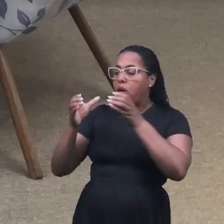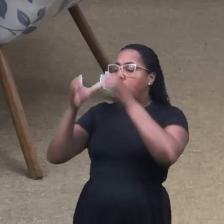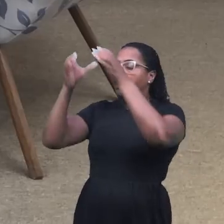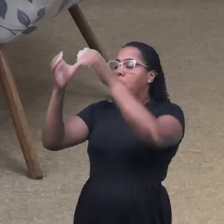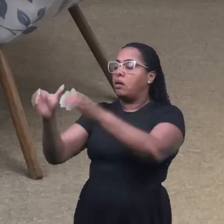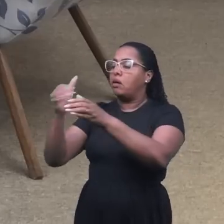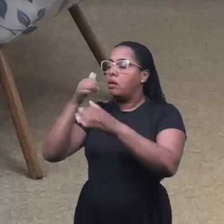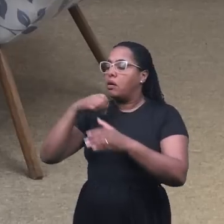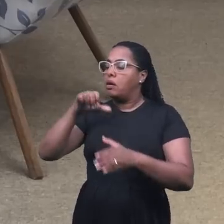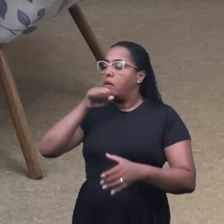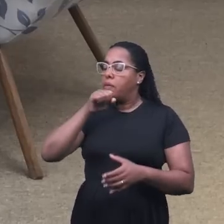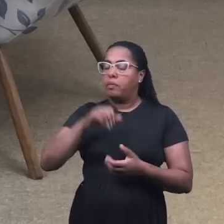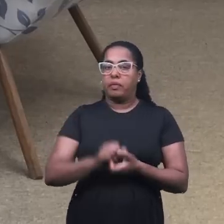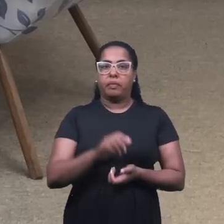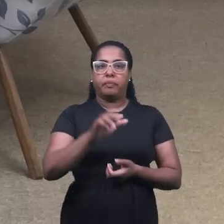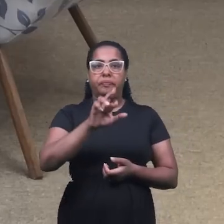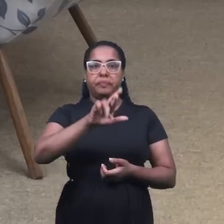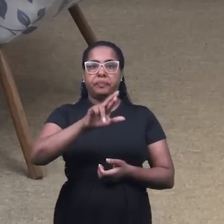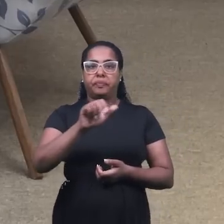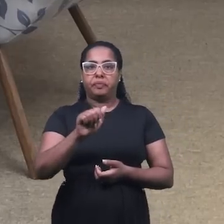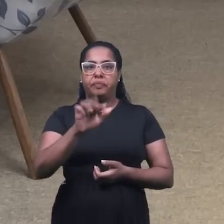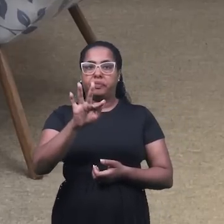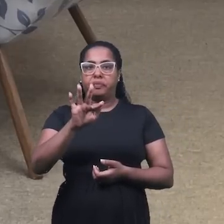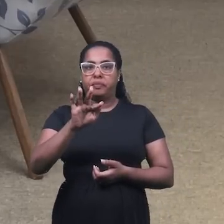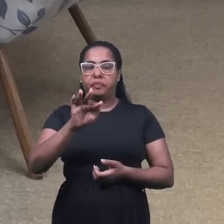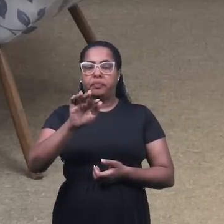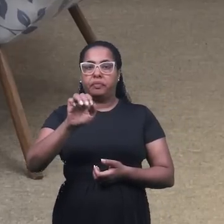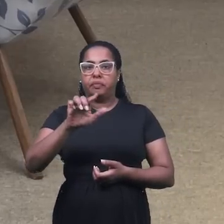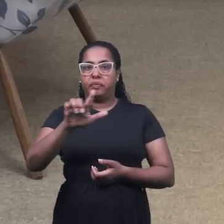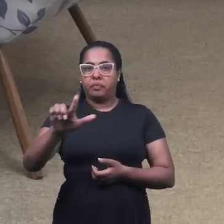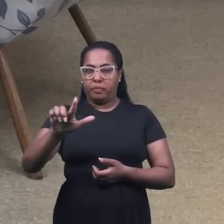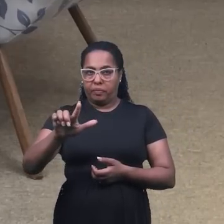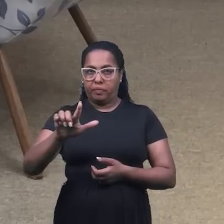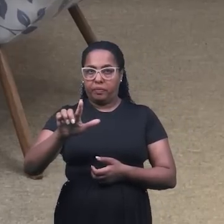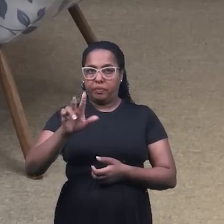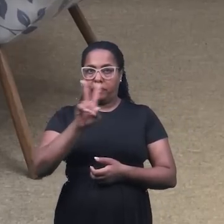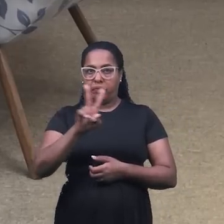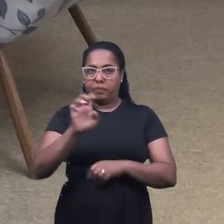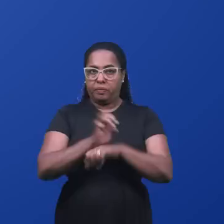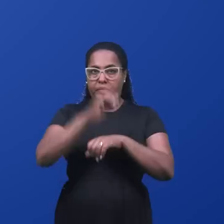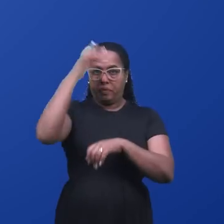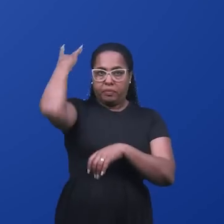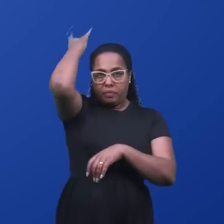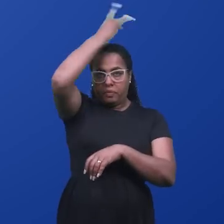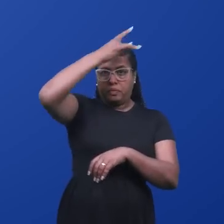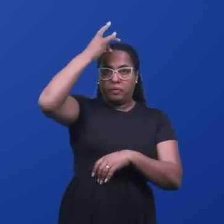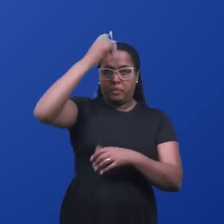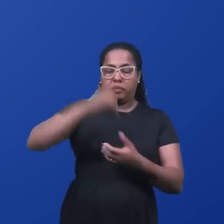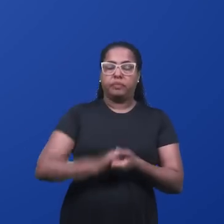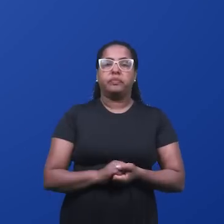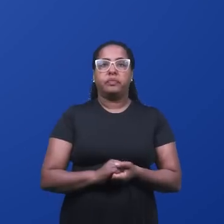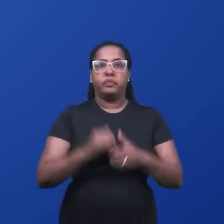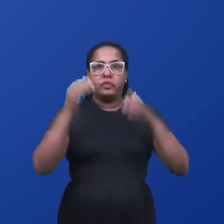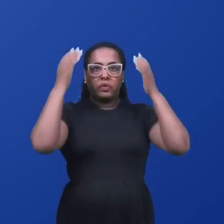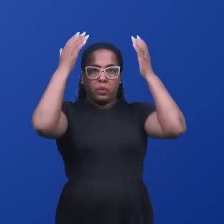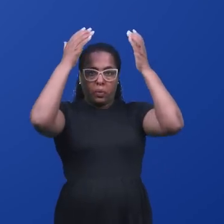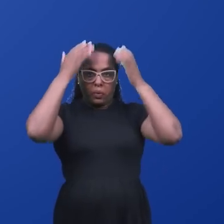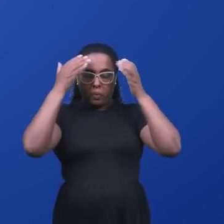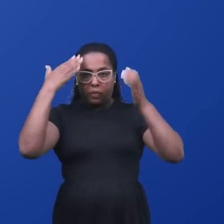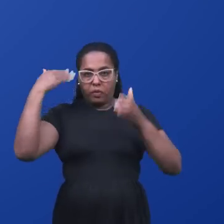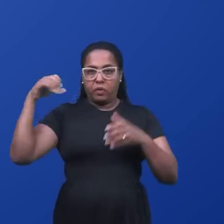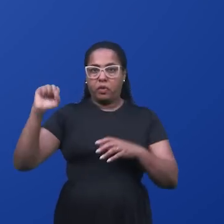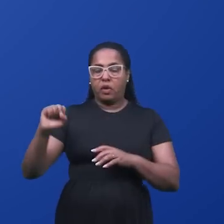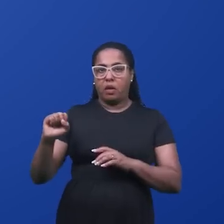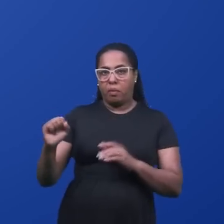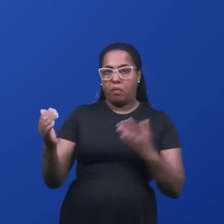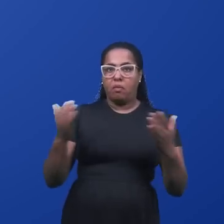responder é o varão Rafael Sequim, de Vila Velha, Espírito Santo. Vamos ouvir. O rei Salomão, ele é tipo do Espírito